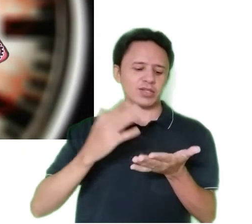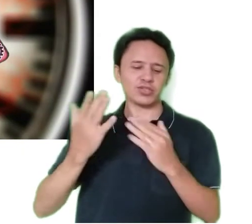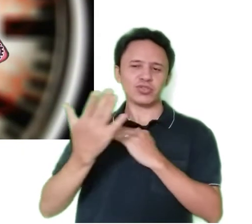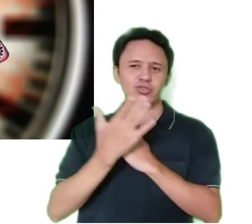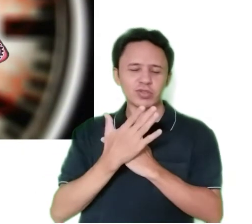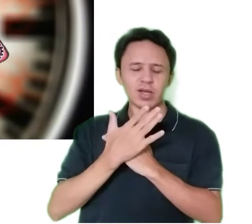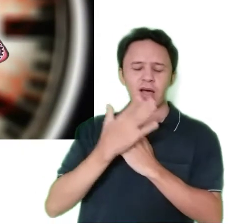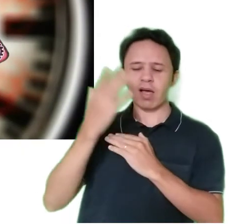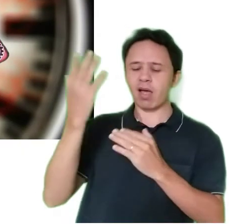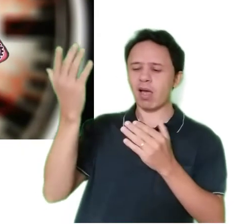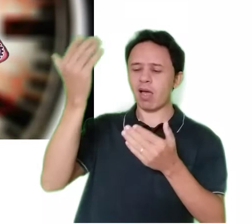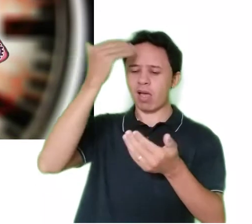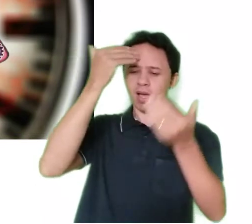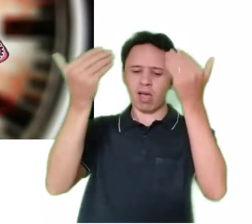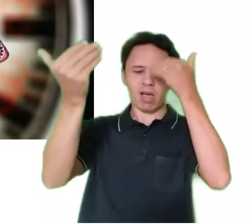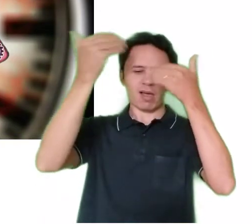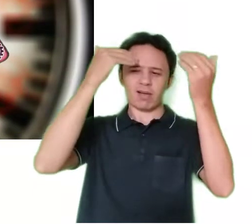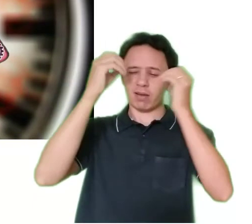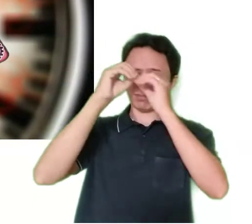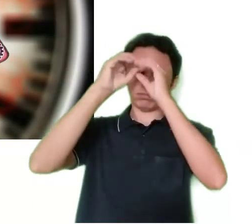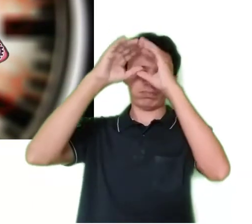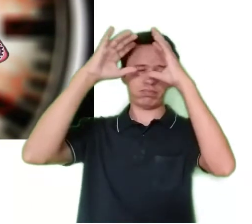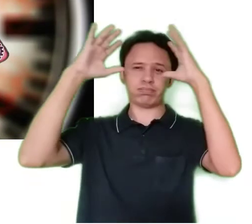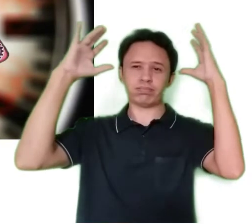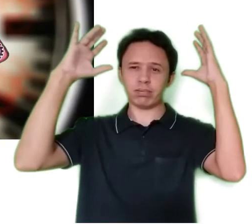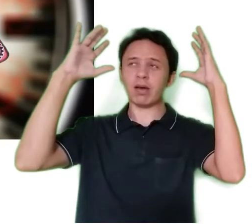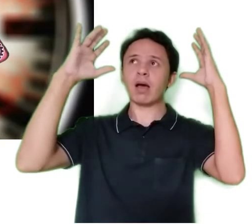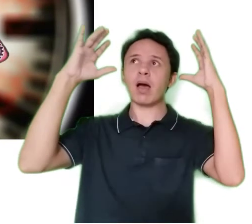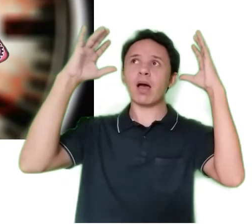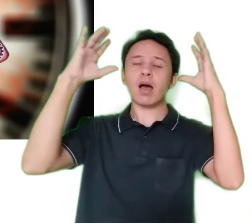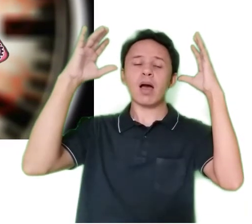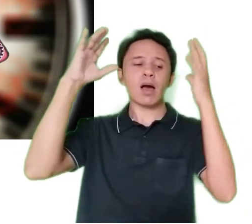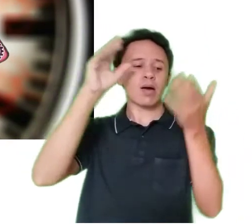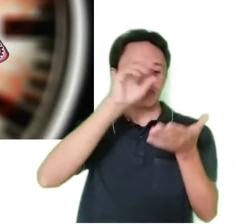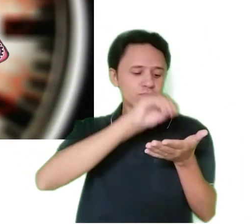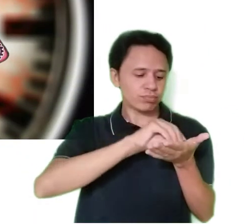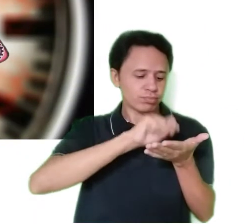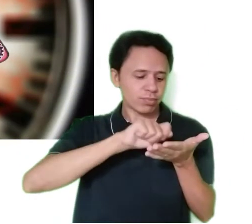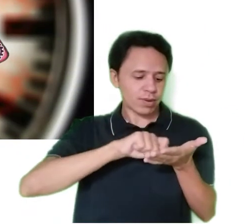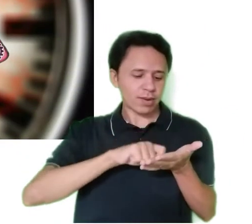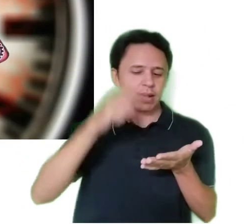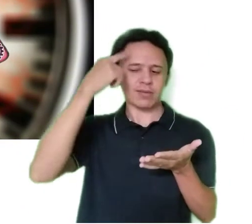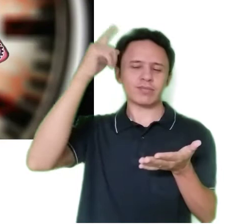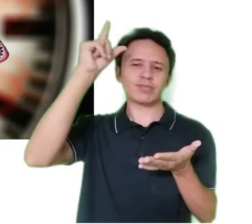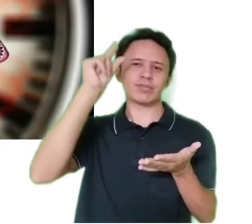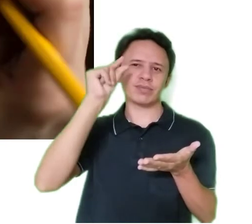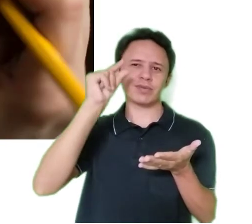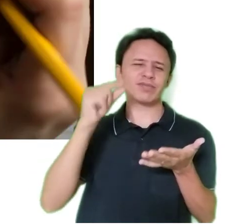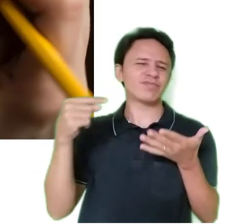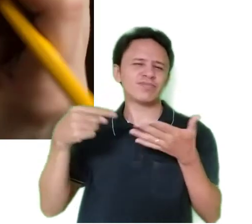da memória. Essas anotações podem ser utilizadas depois para inúmeras